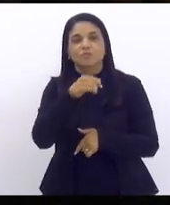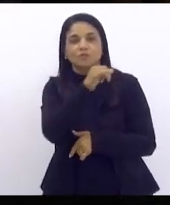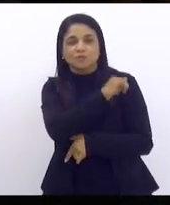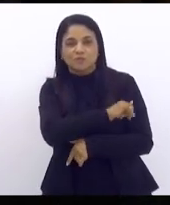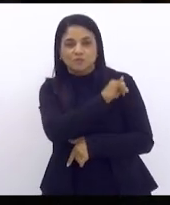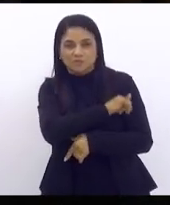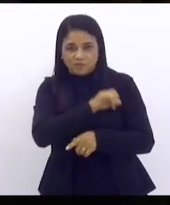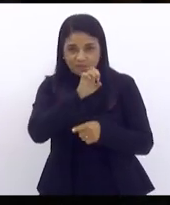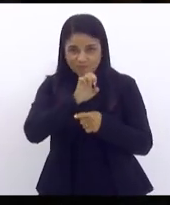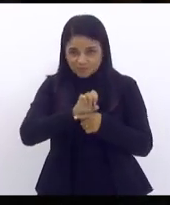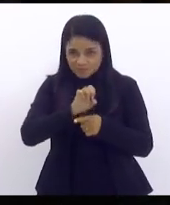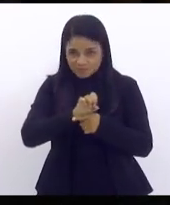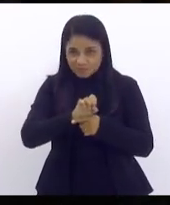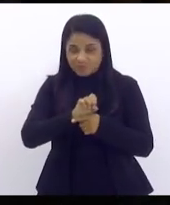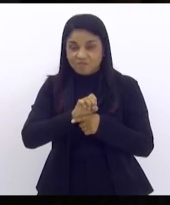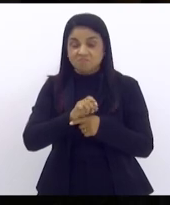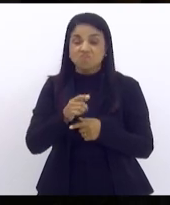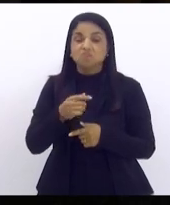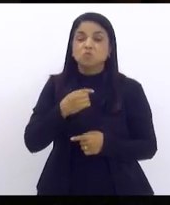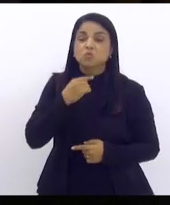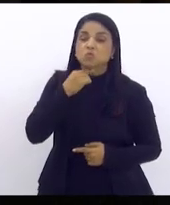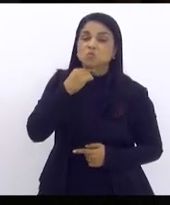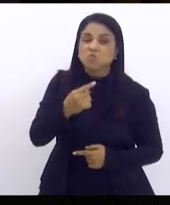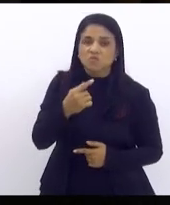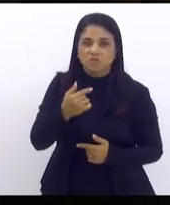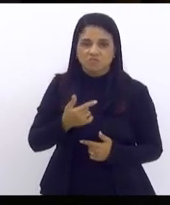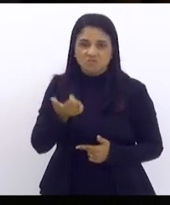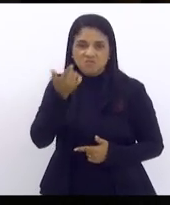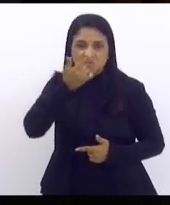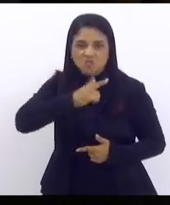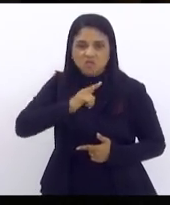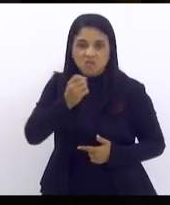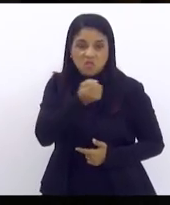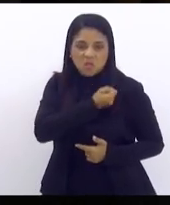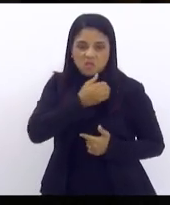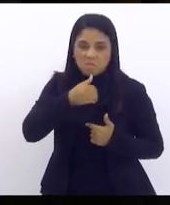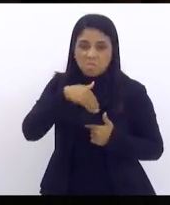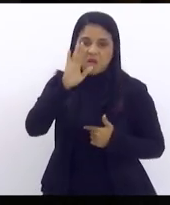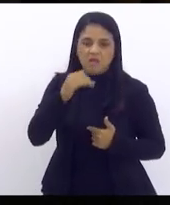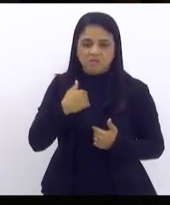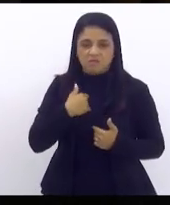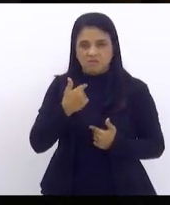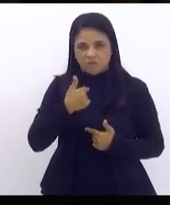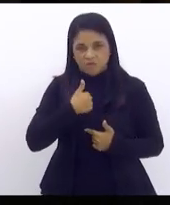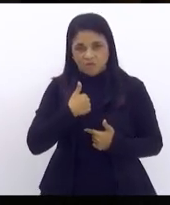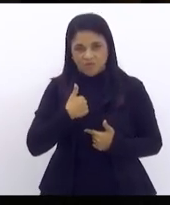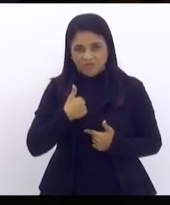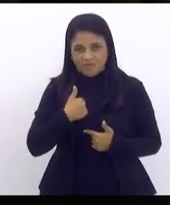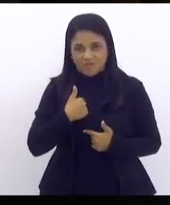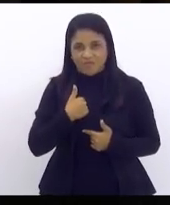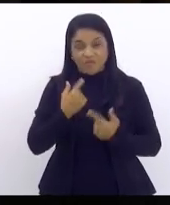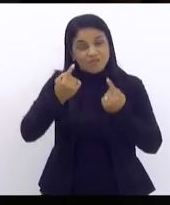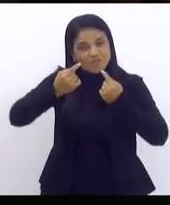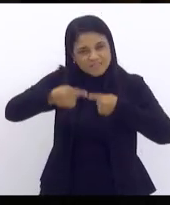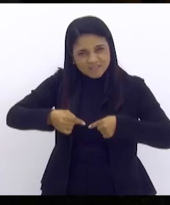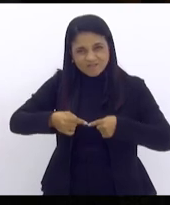eu duvido que a senhora ganhe de mim. Deputada, faço um desafio para a